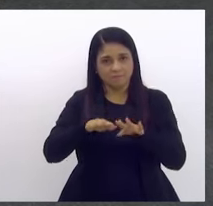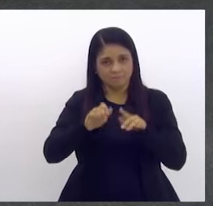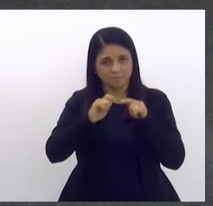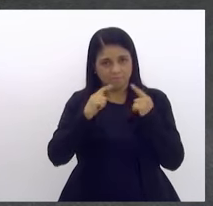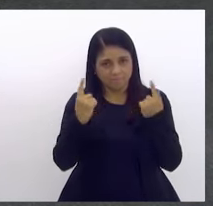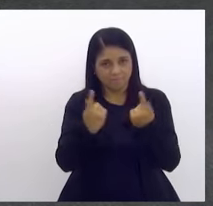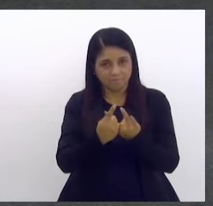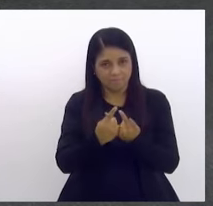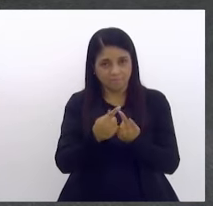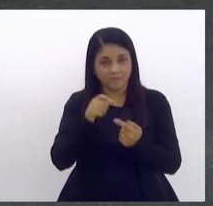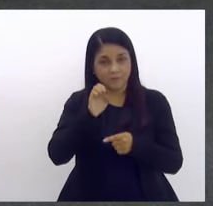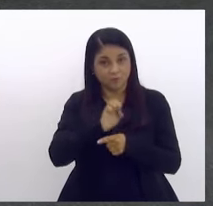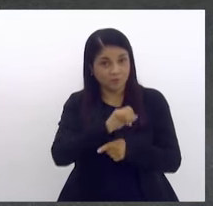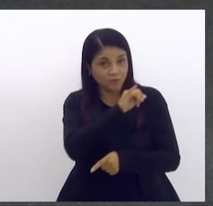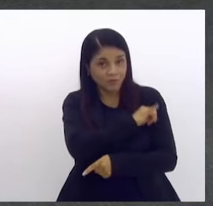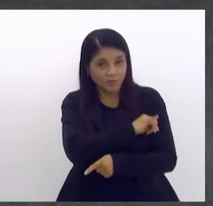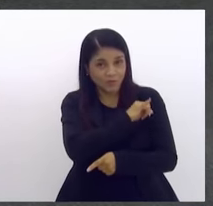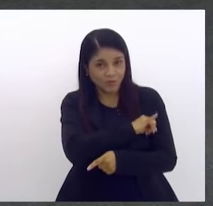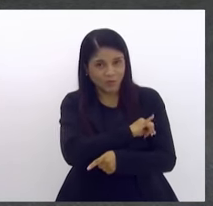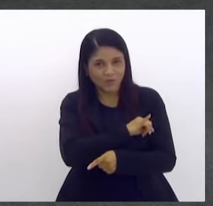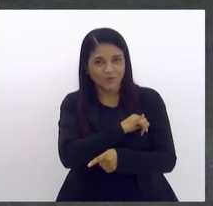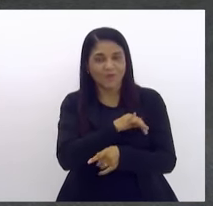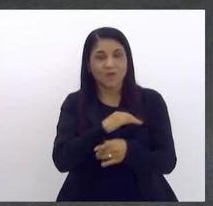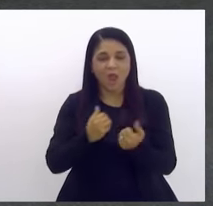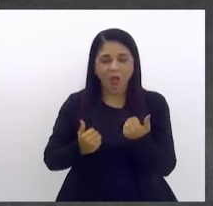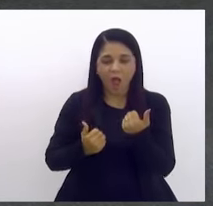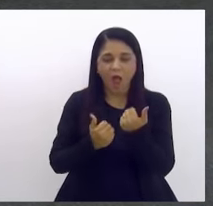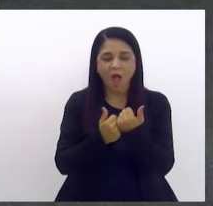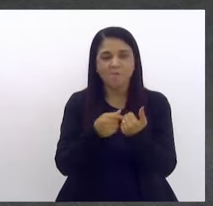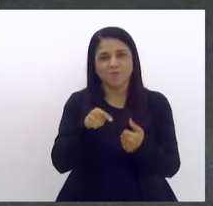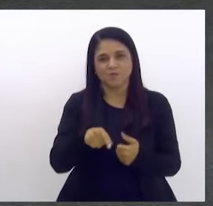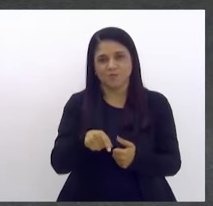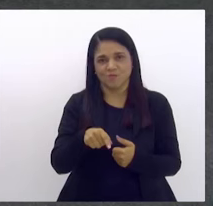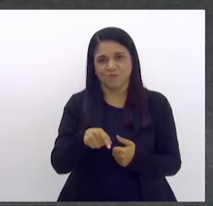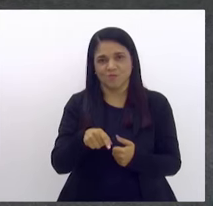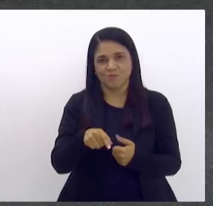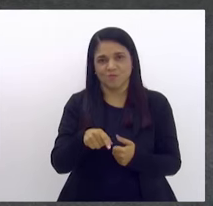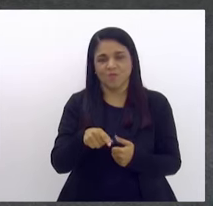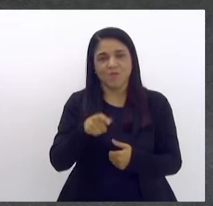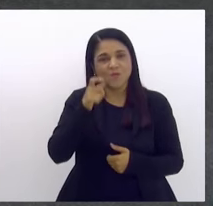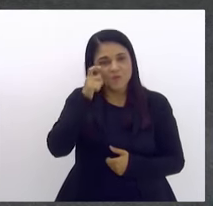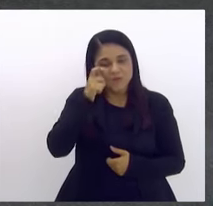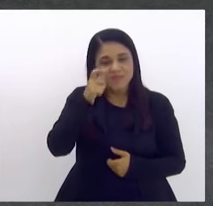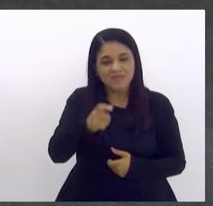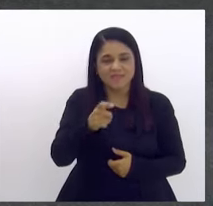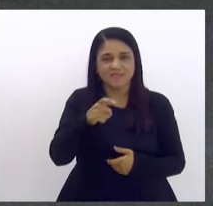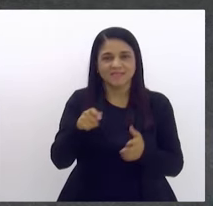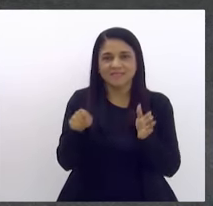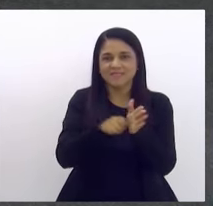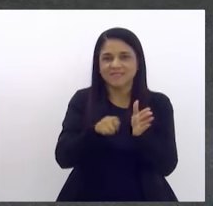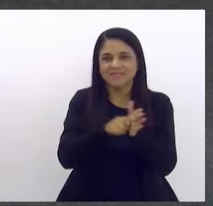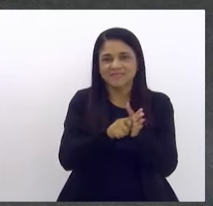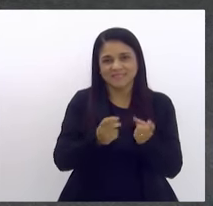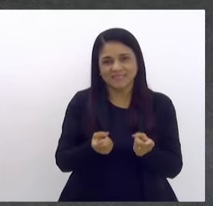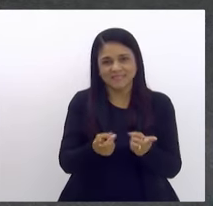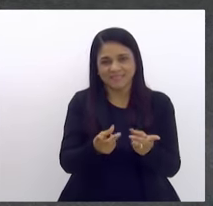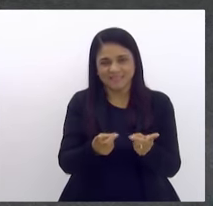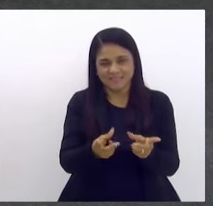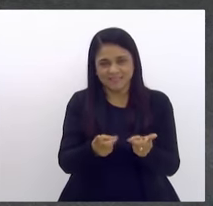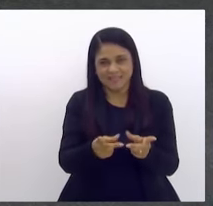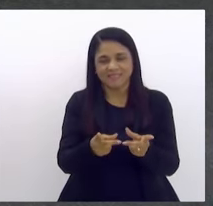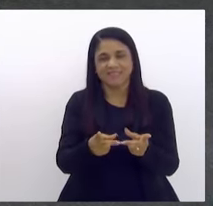Janeiro que intermediou, que serviu de despachante para atender interesses de traficante de droga, de quadrilha